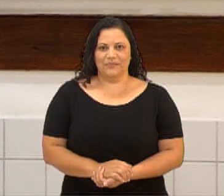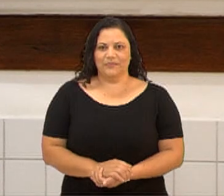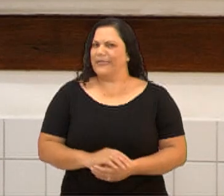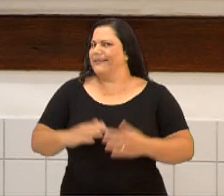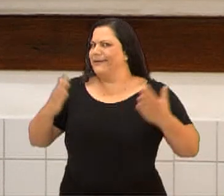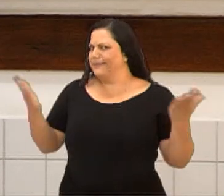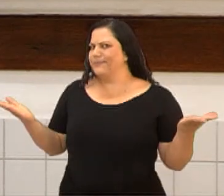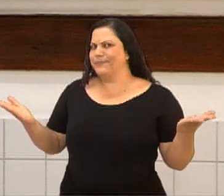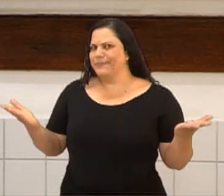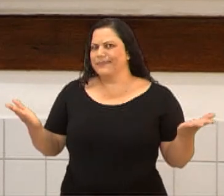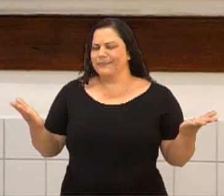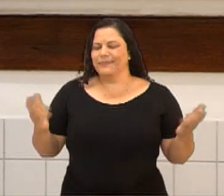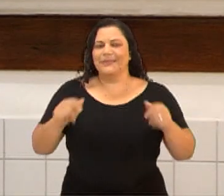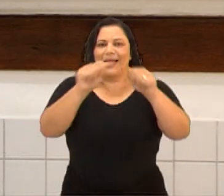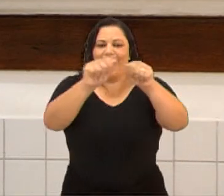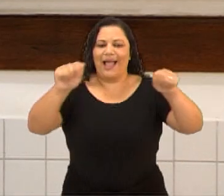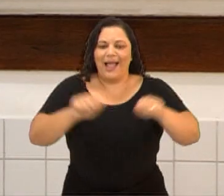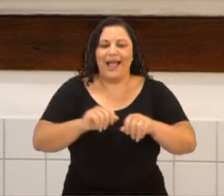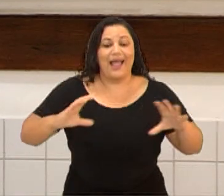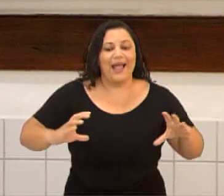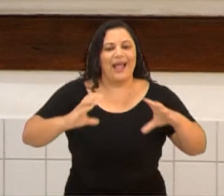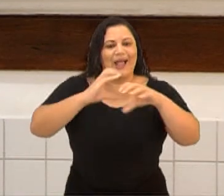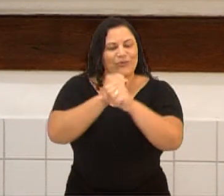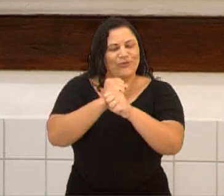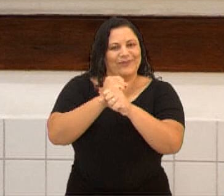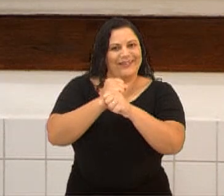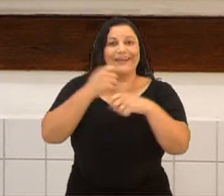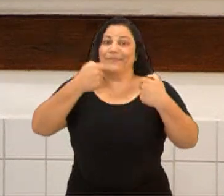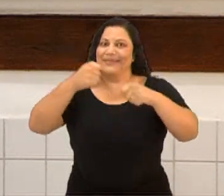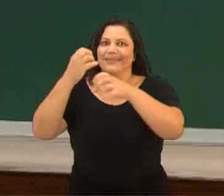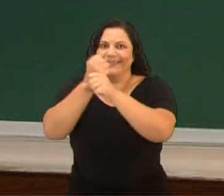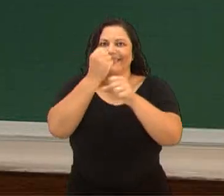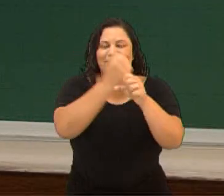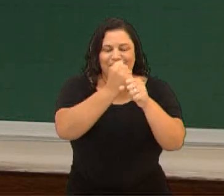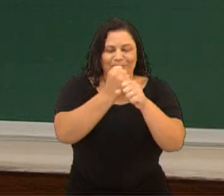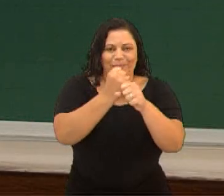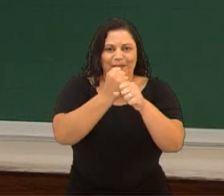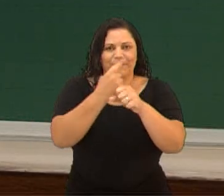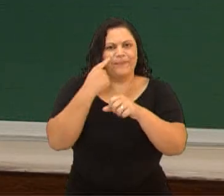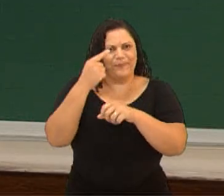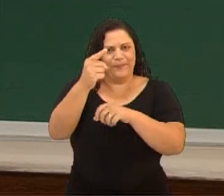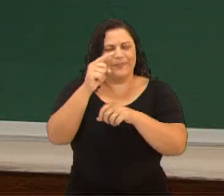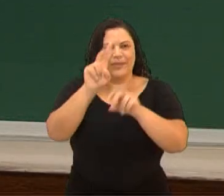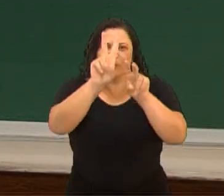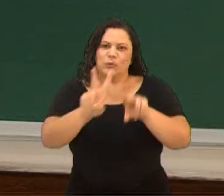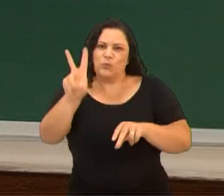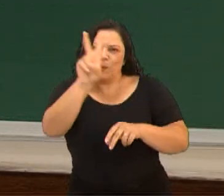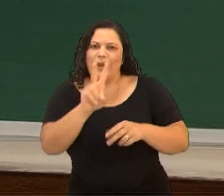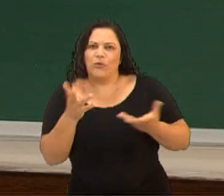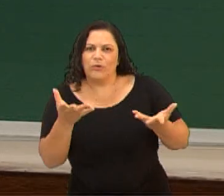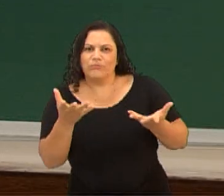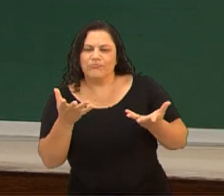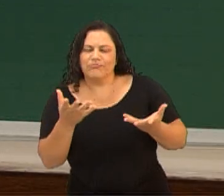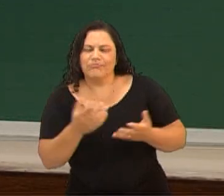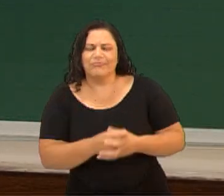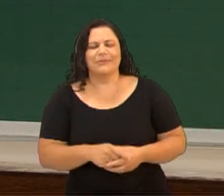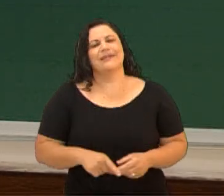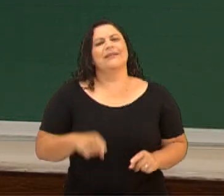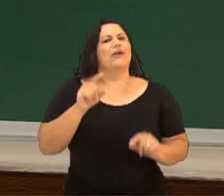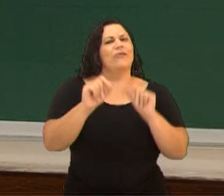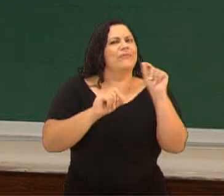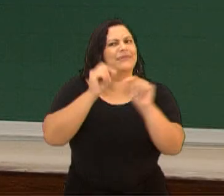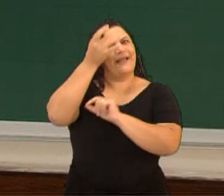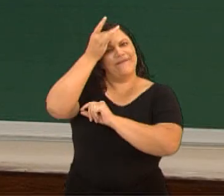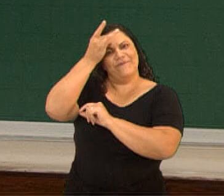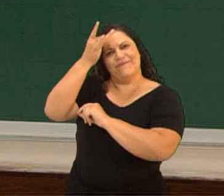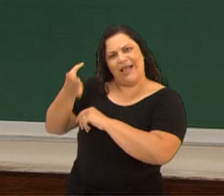E aí, a área total tem que somar. Vamos somar esses valores? Não tá difícil, hein? A prof deixou